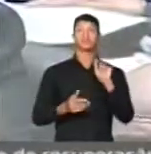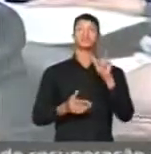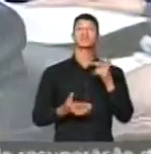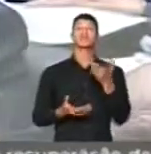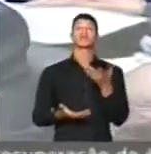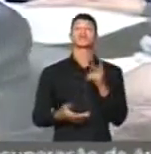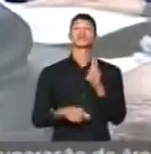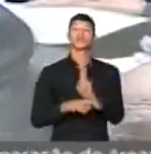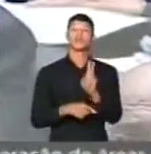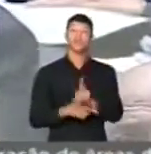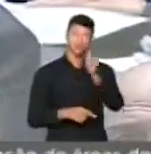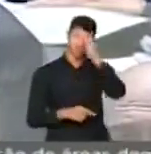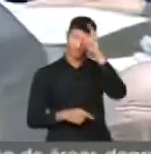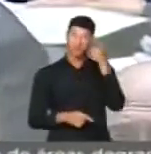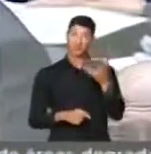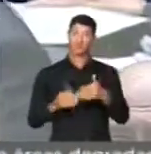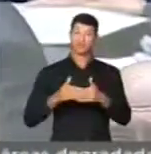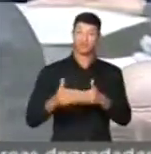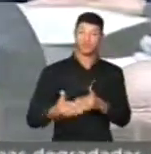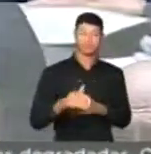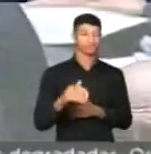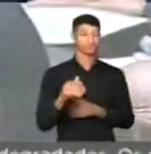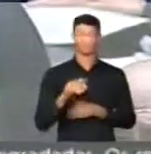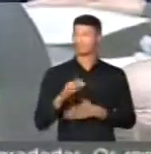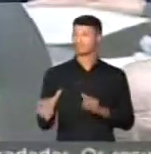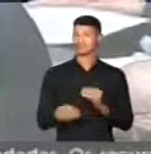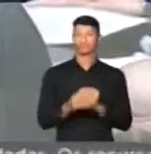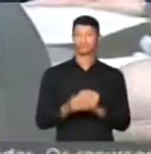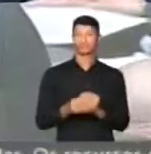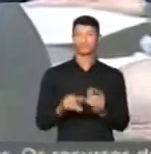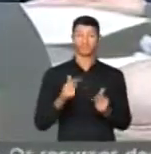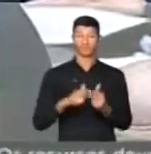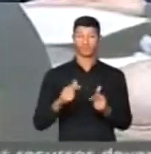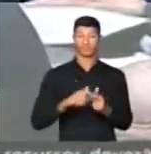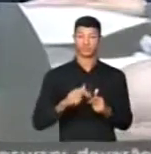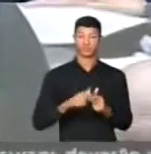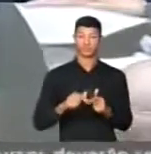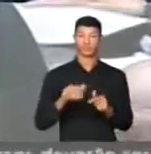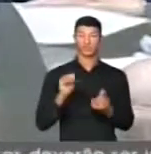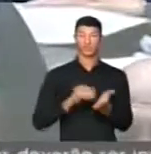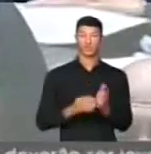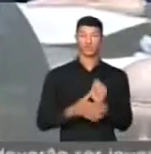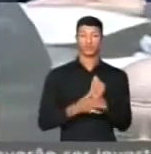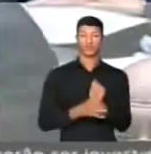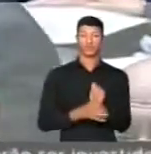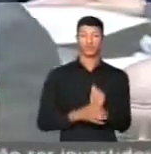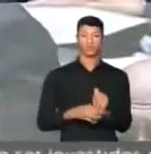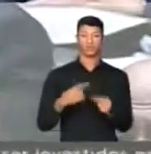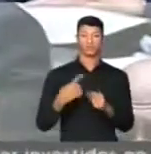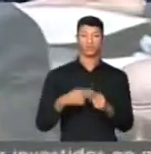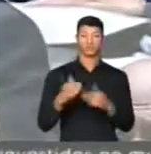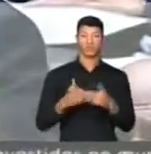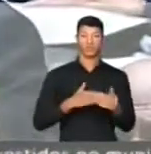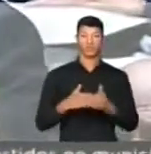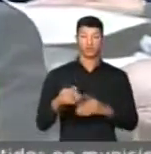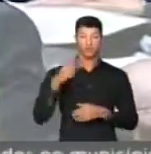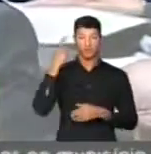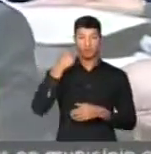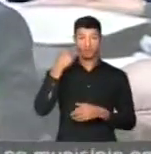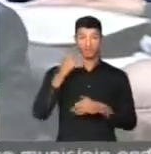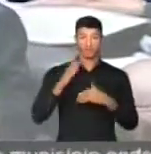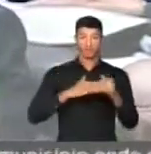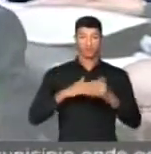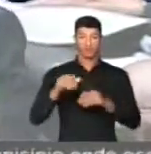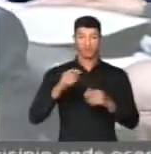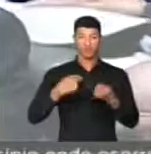defender prefeitos e quer prorrogação, não os coloca na situação dessa insegurança, porque qualquer partido,